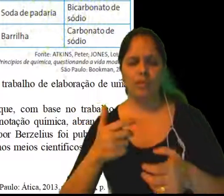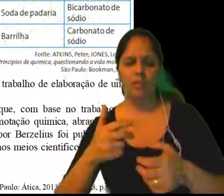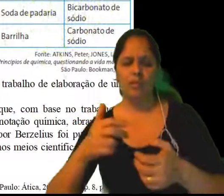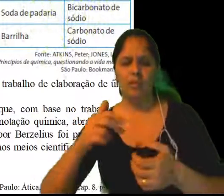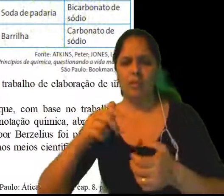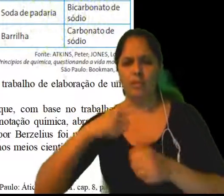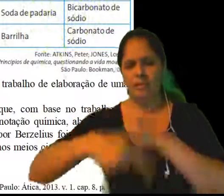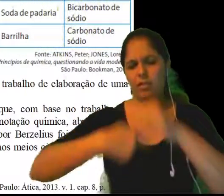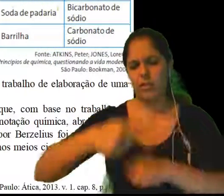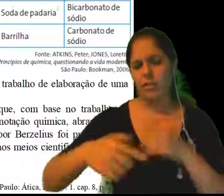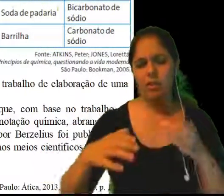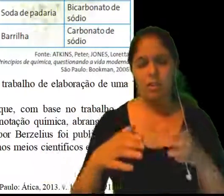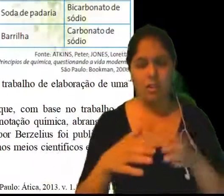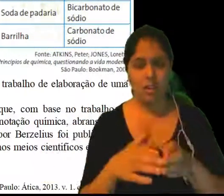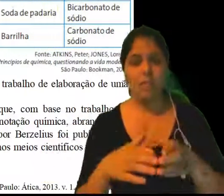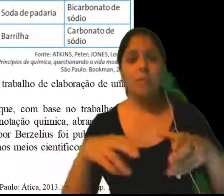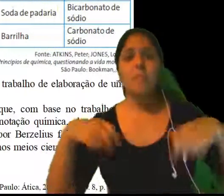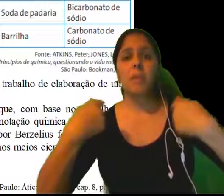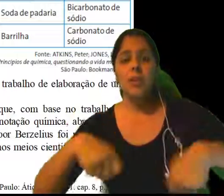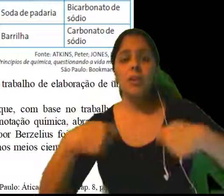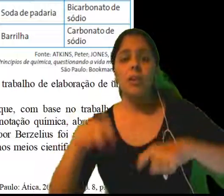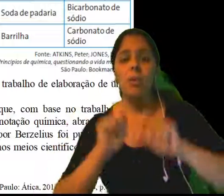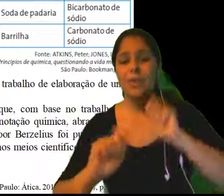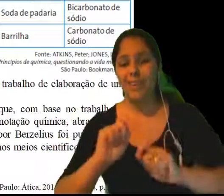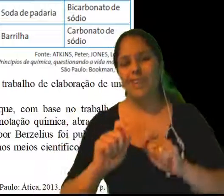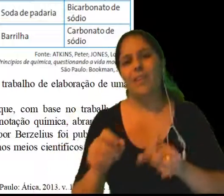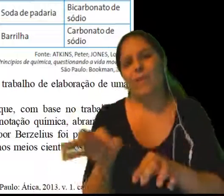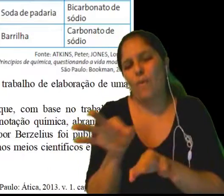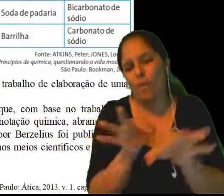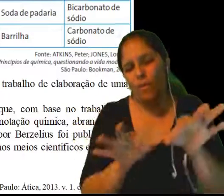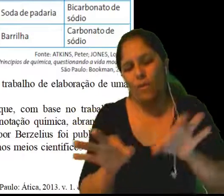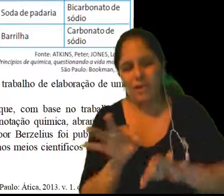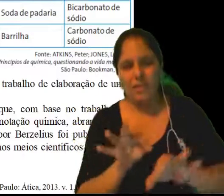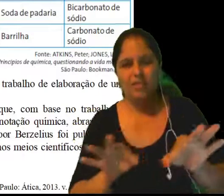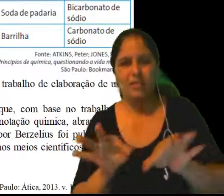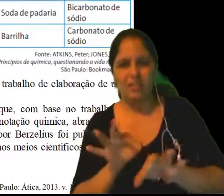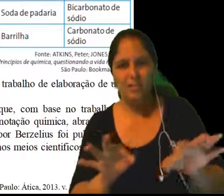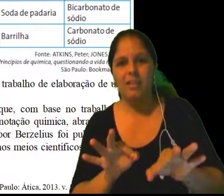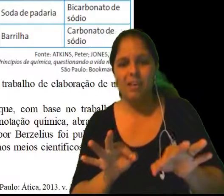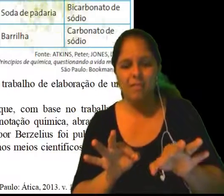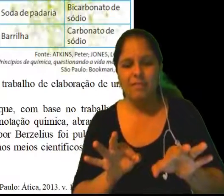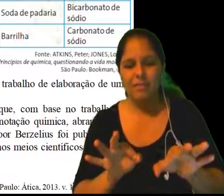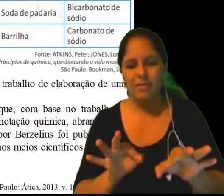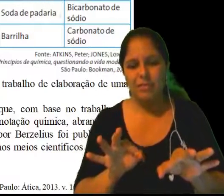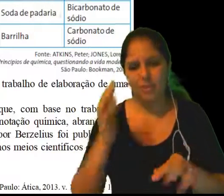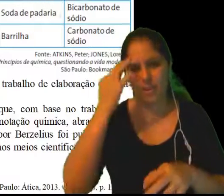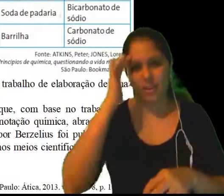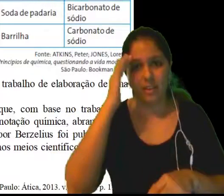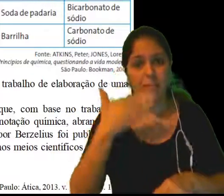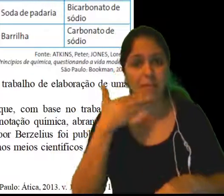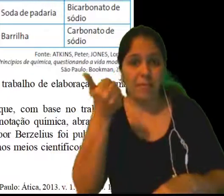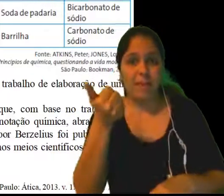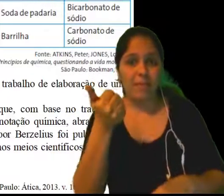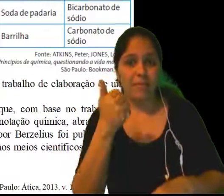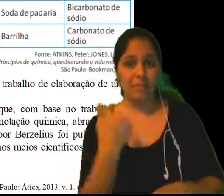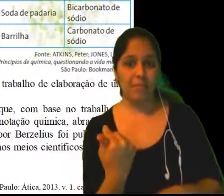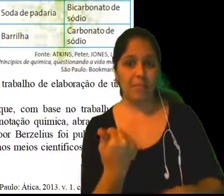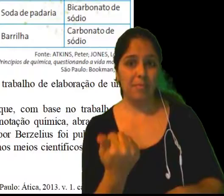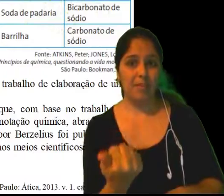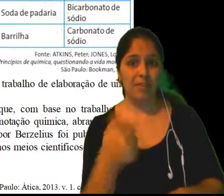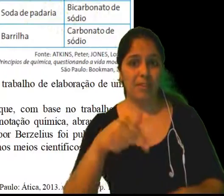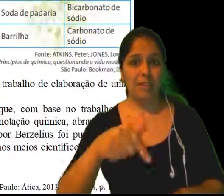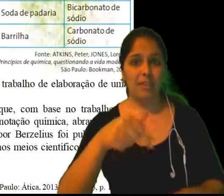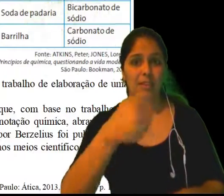outros elementos químicos, tornou-se necessário organizá-los em uma nomenclatura mais racional. E foi